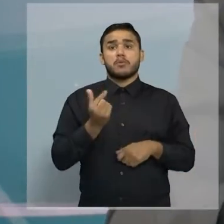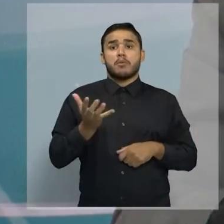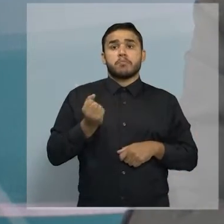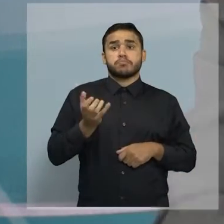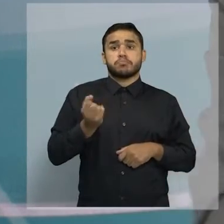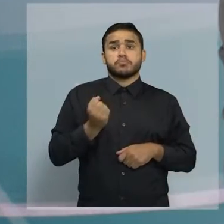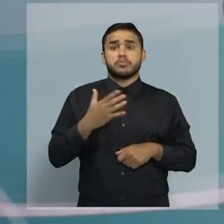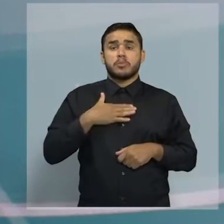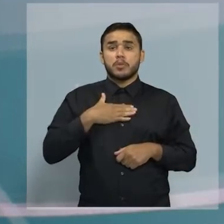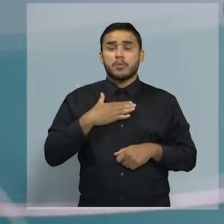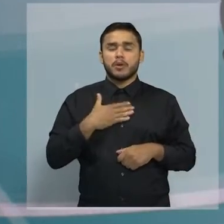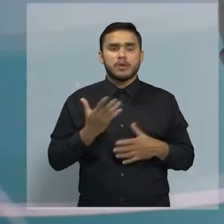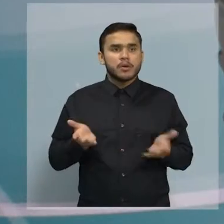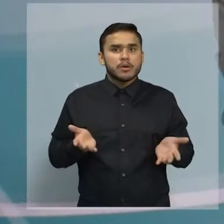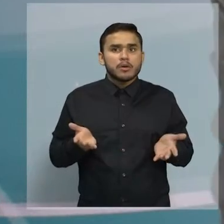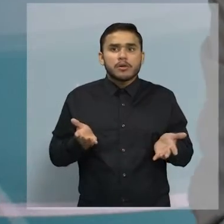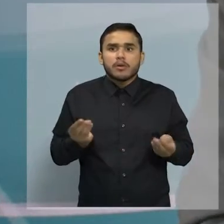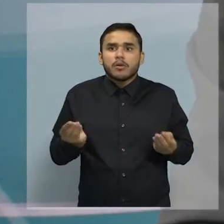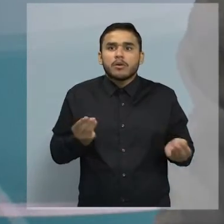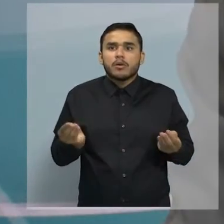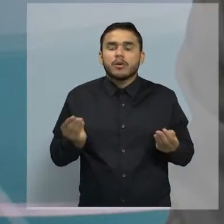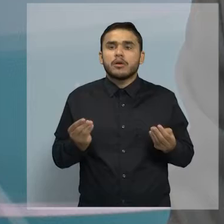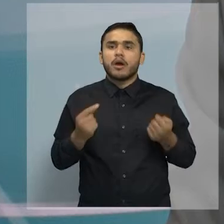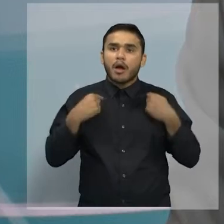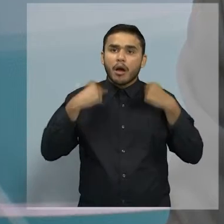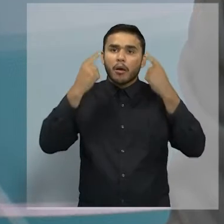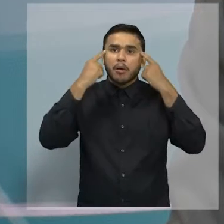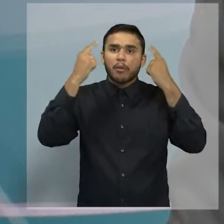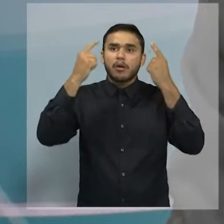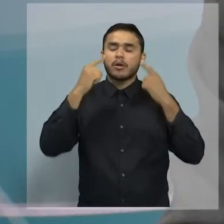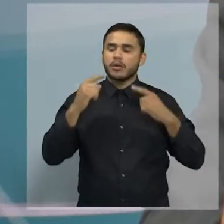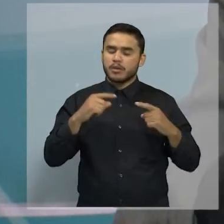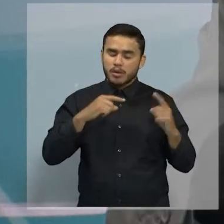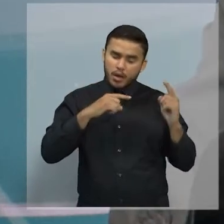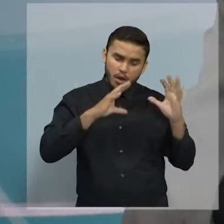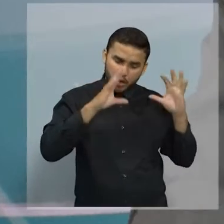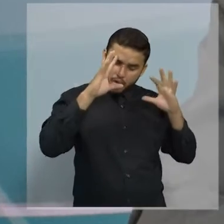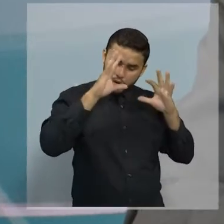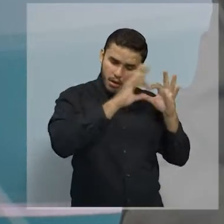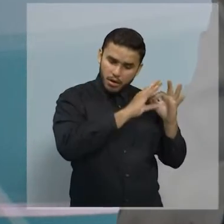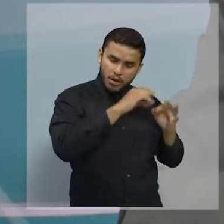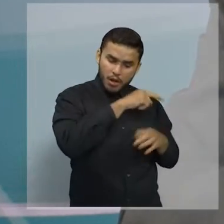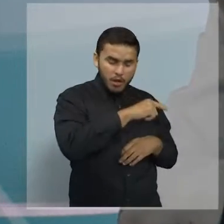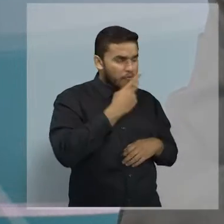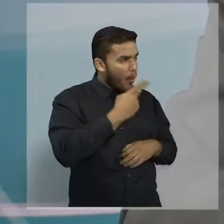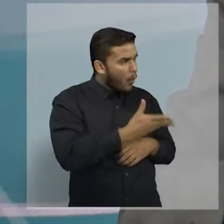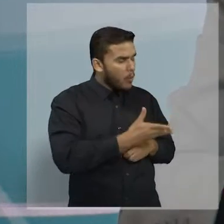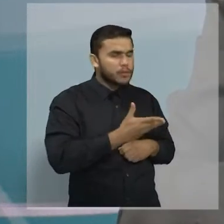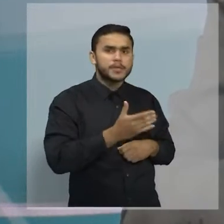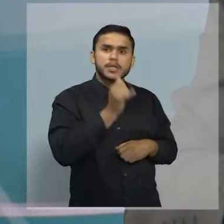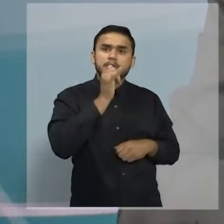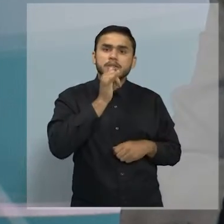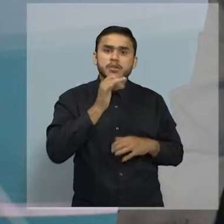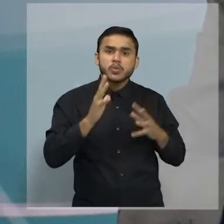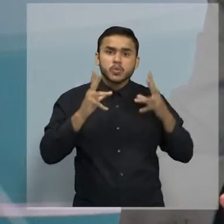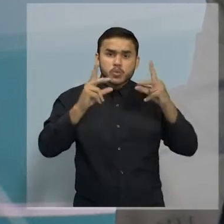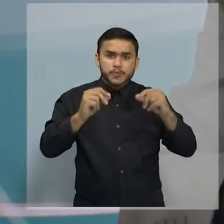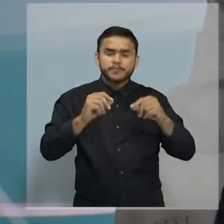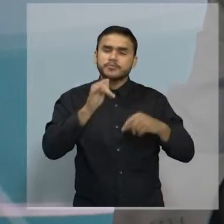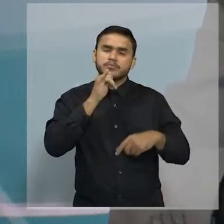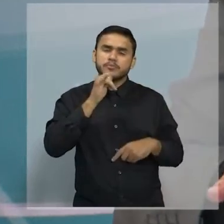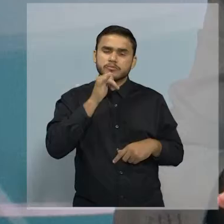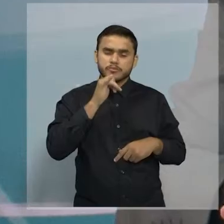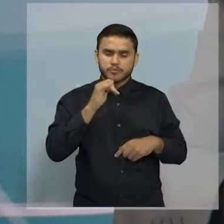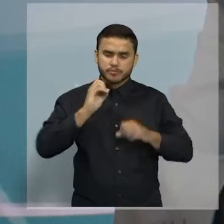Né? E esse cada um por si desmonta toda a lógica que estava sendo colocada aqui pelo Ataliba. Né? Quer dizer, quando a gente pensa a educação caminhando junto